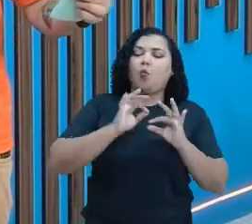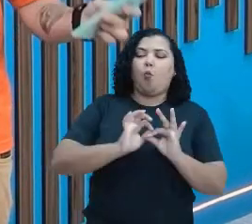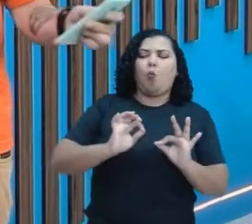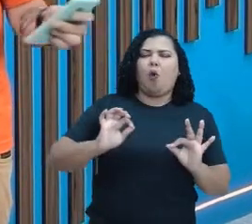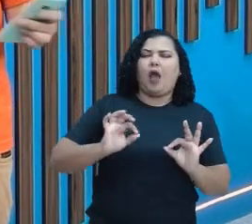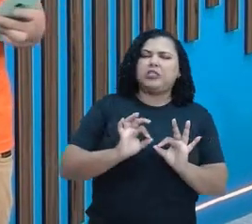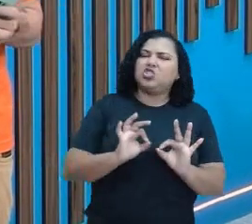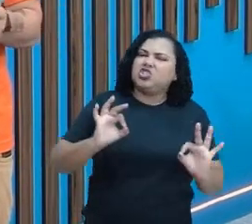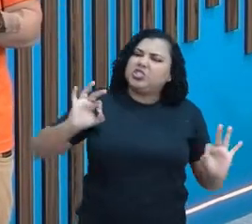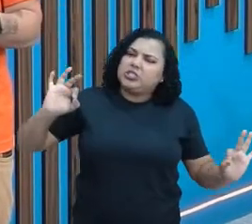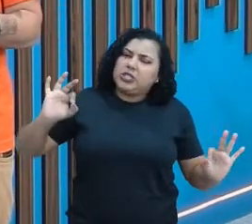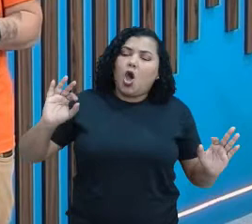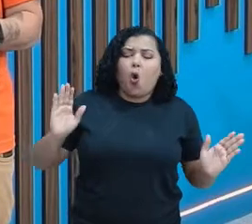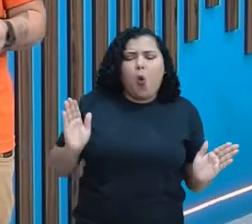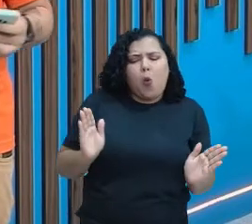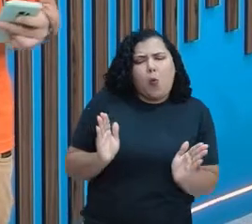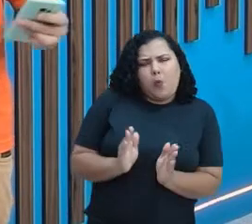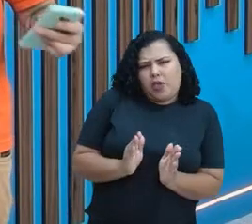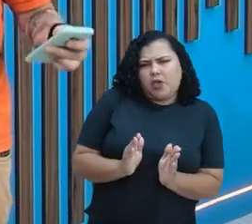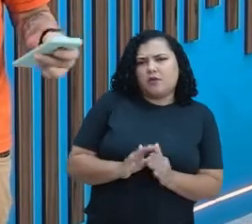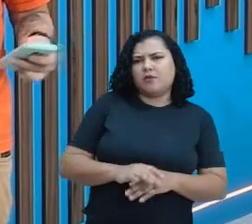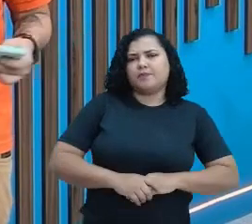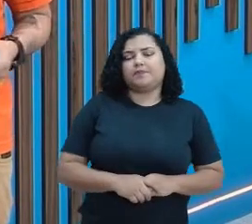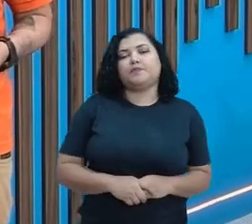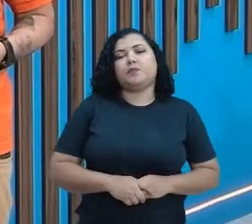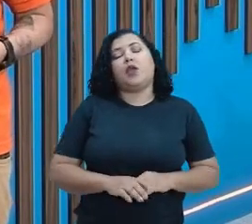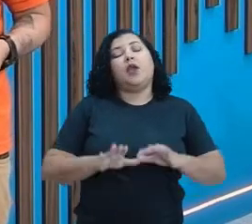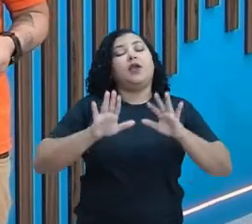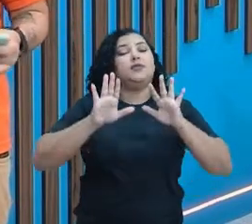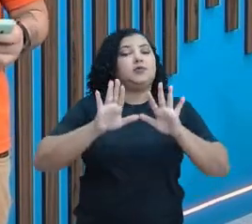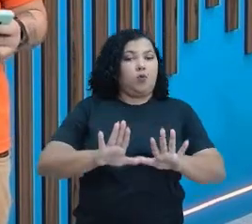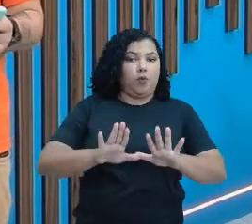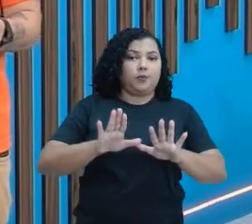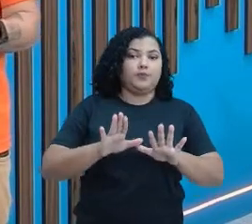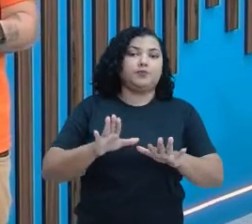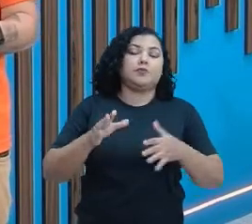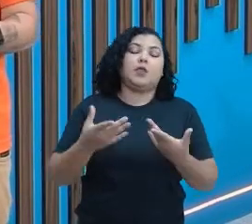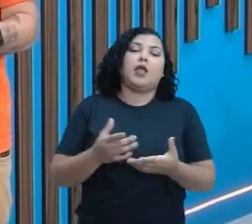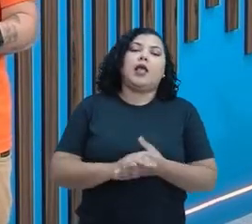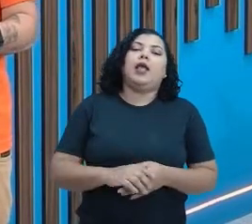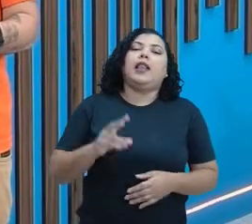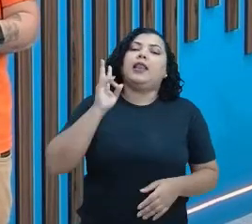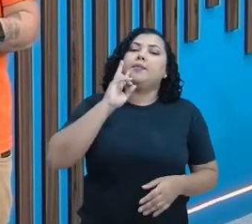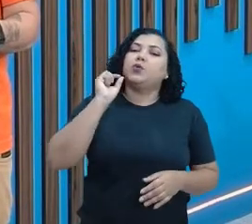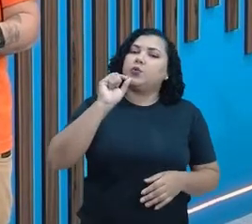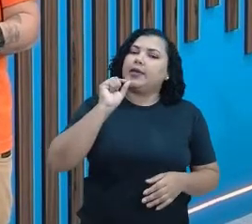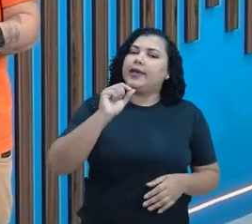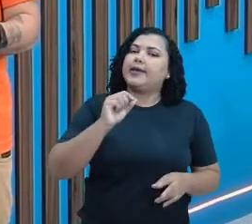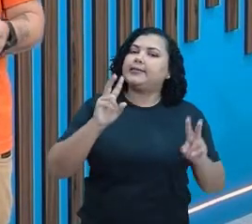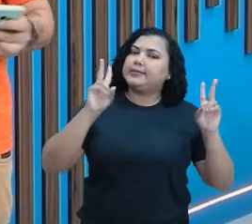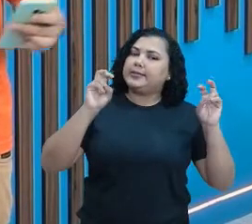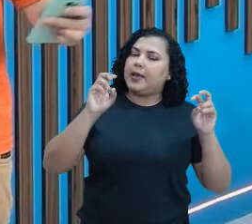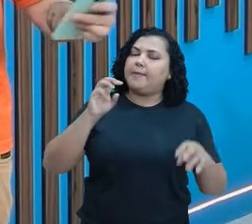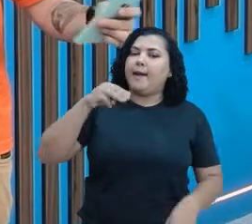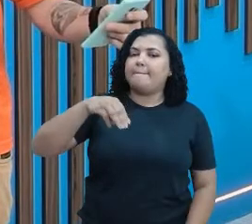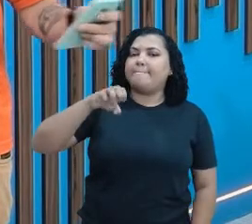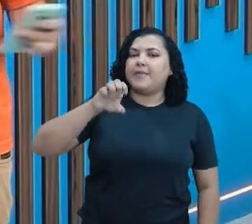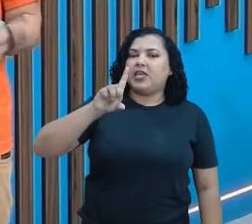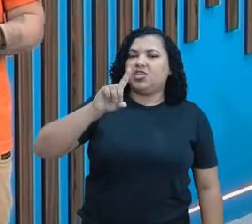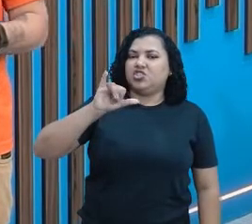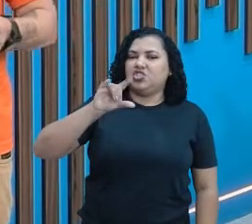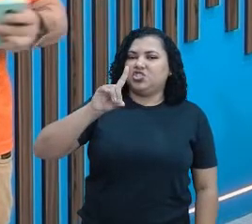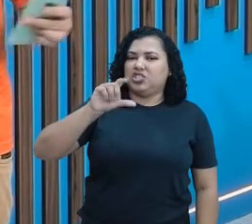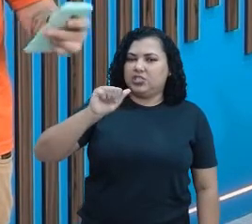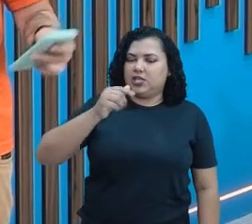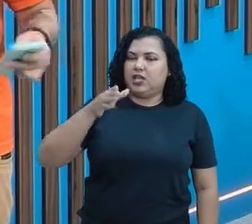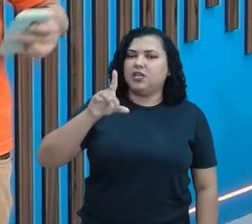muito grande ou uma distância muito pequena. Lembrando que as medidas de dispersão vai justamente medir essa variabilidade, né?